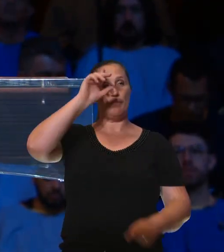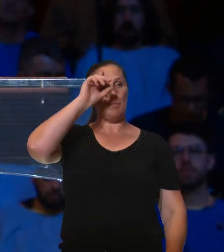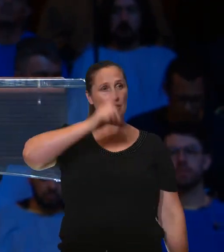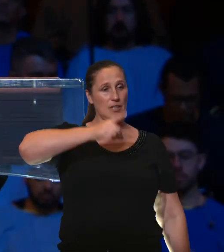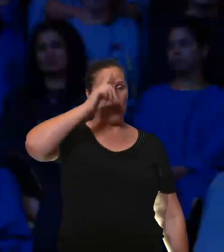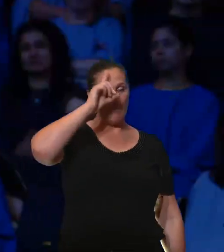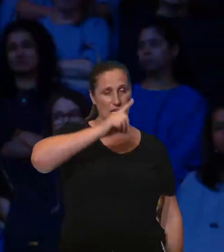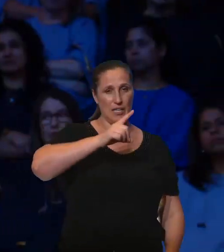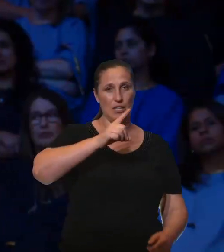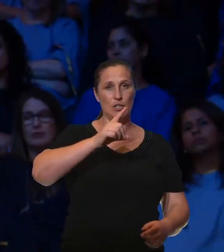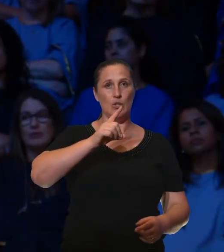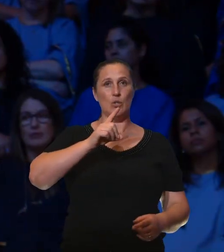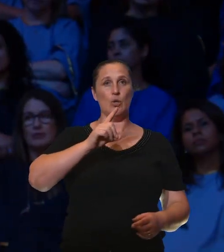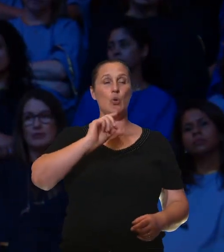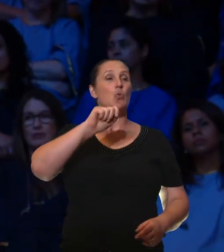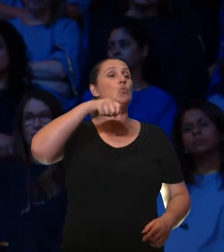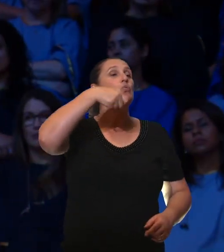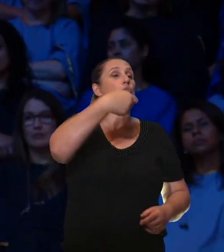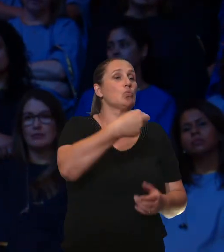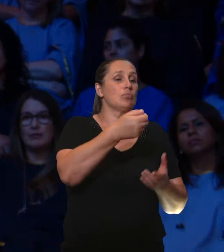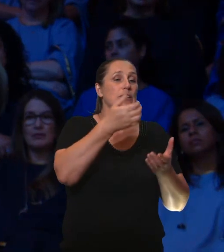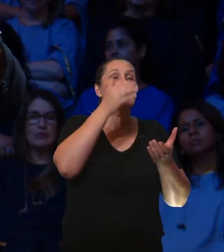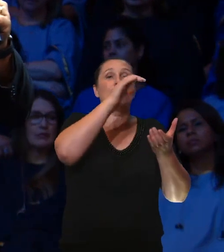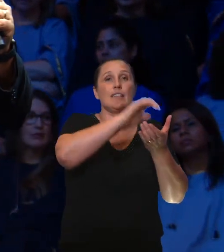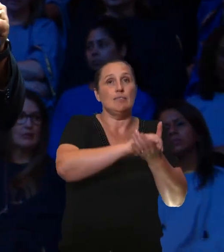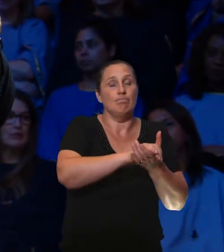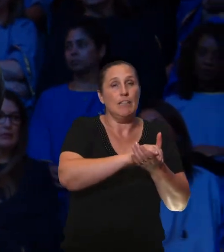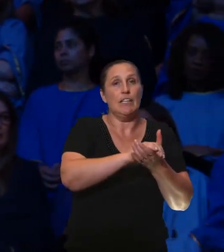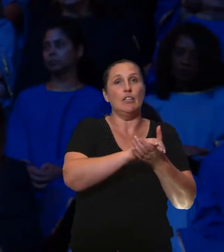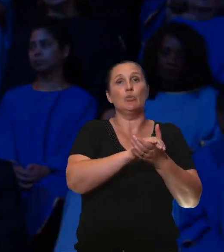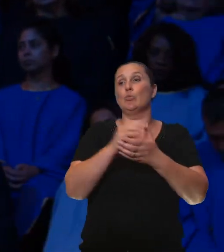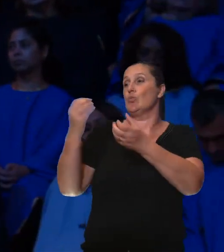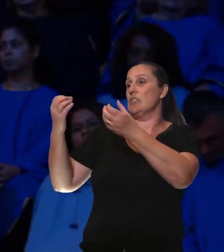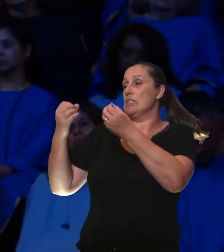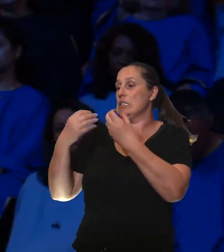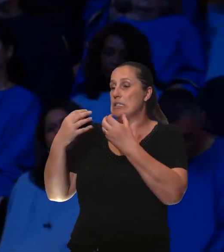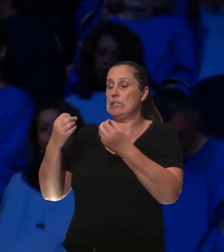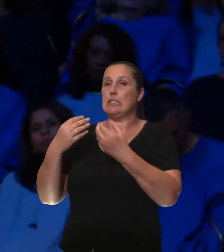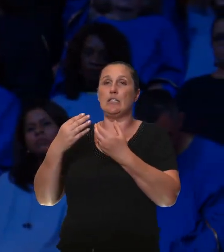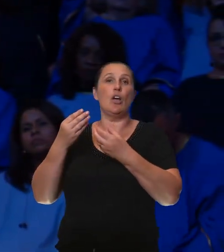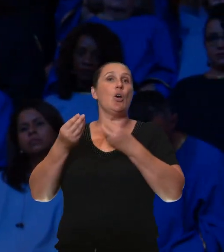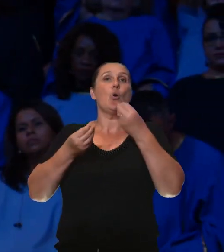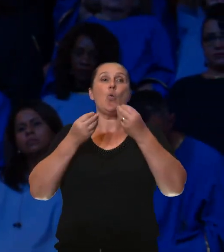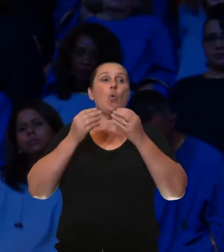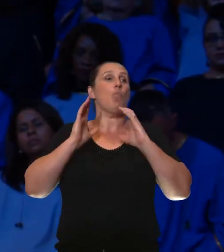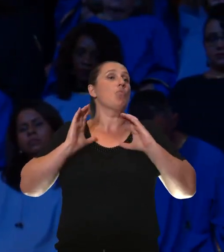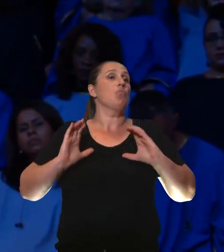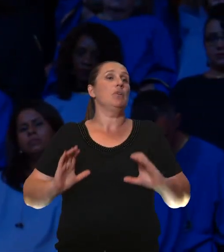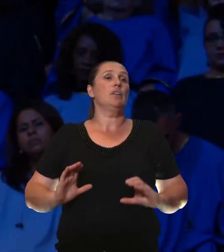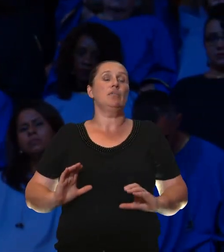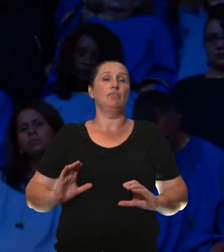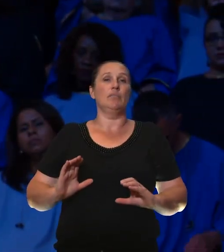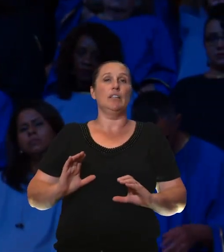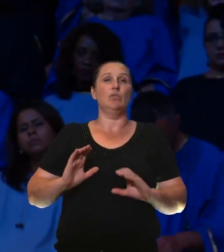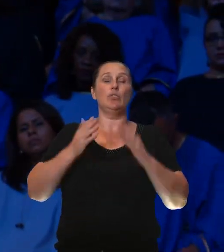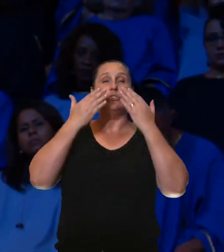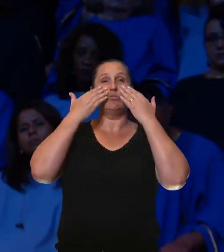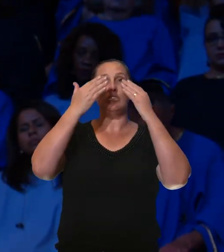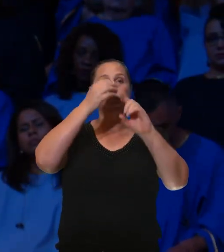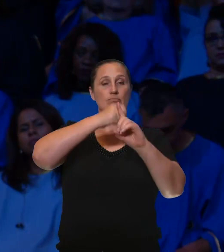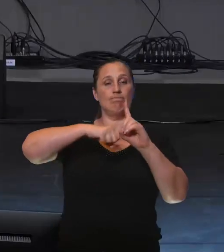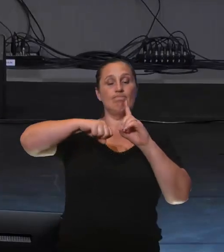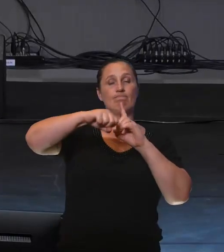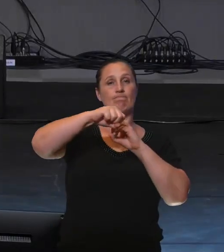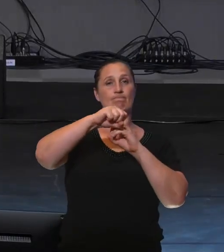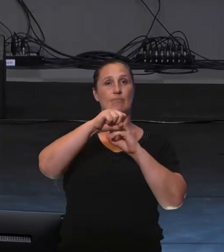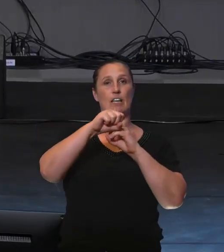sobre o casamento, quando ela nos ensina acerca de como devemos nos portar na sociedade, no caminhar